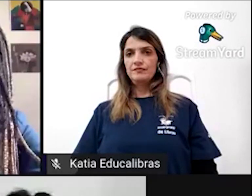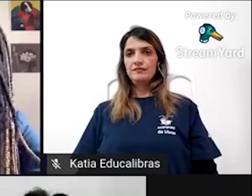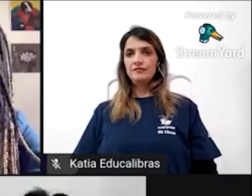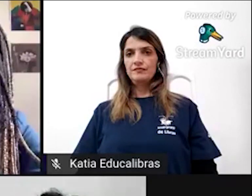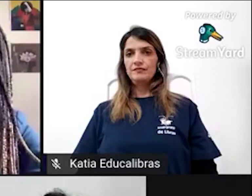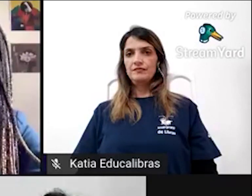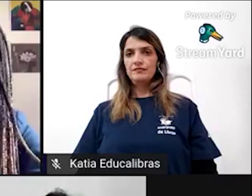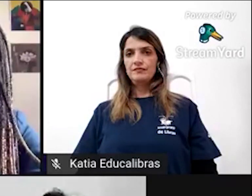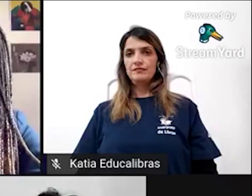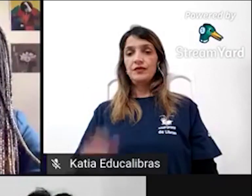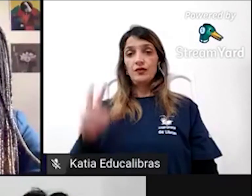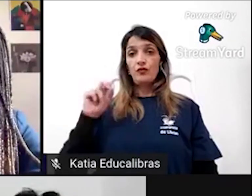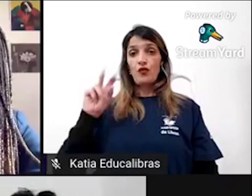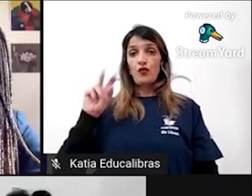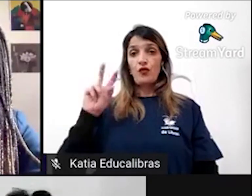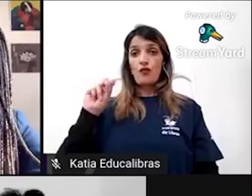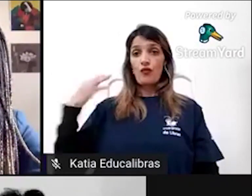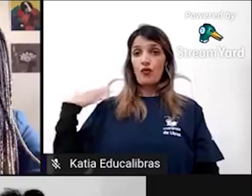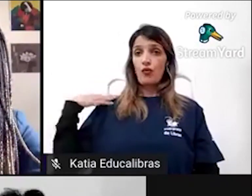sentimento, minha avó me